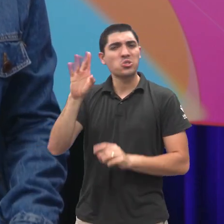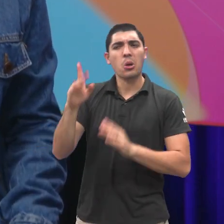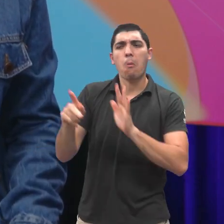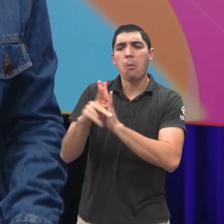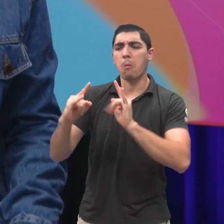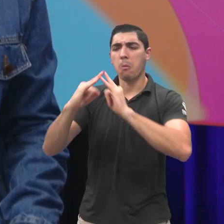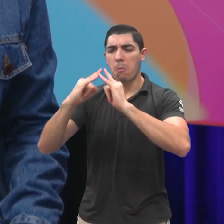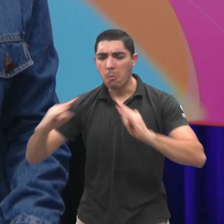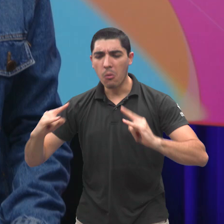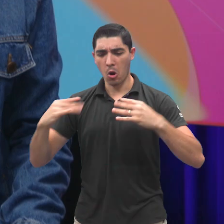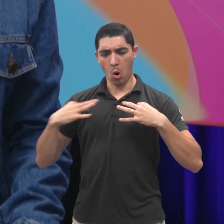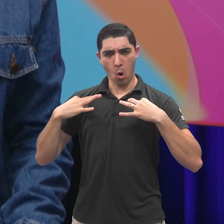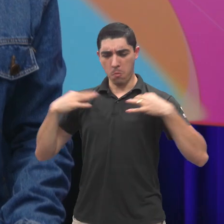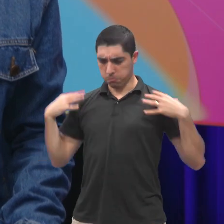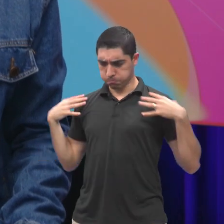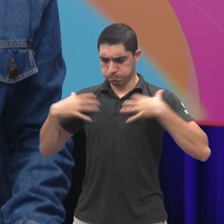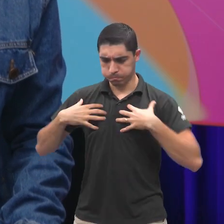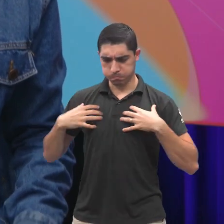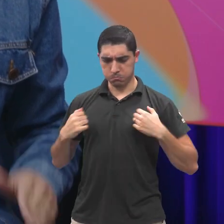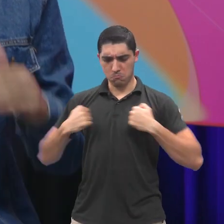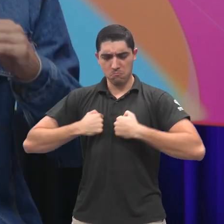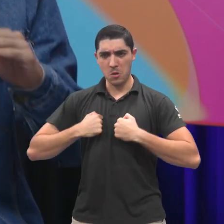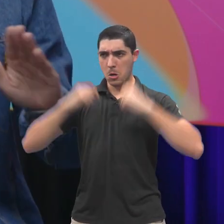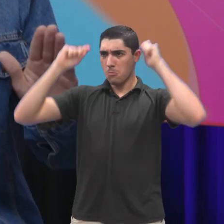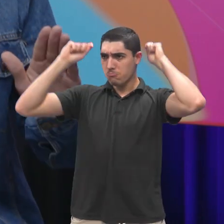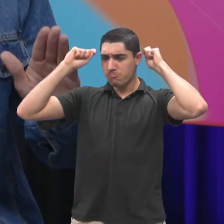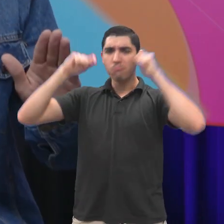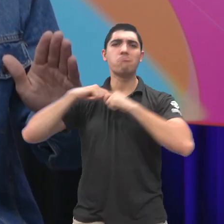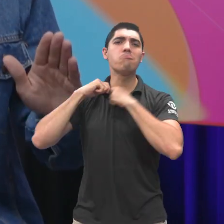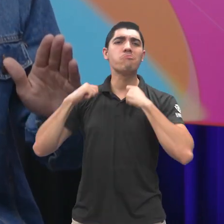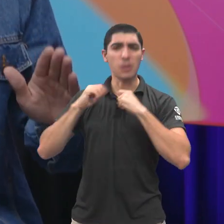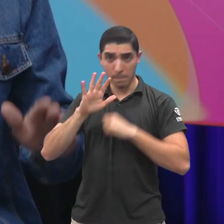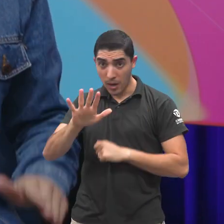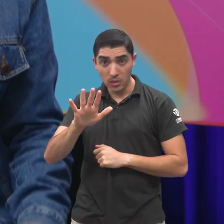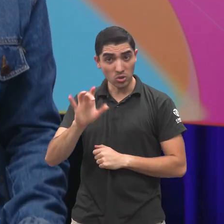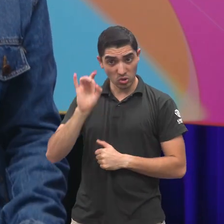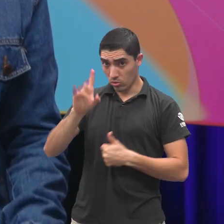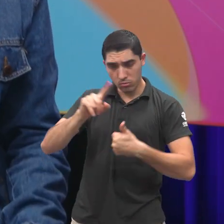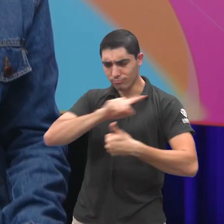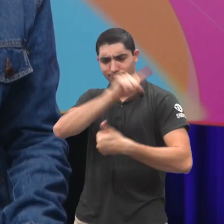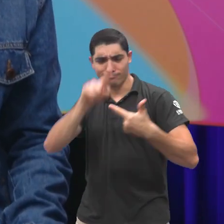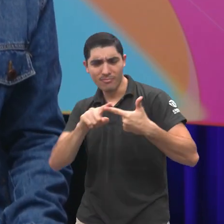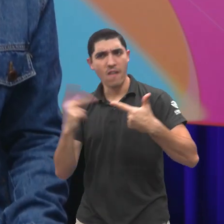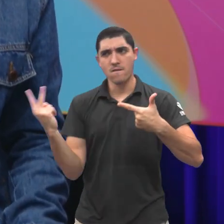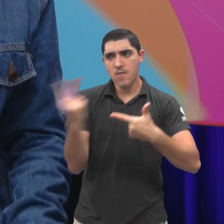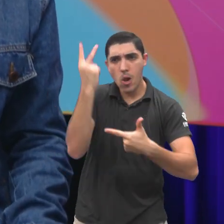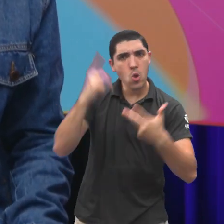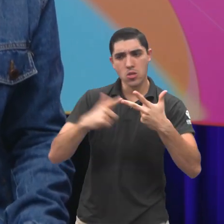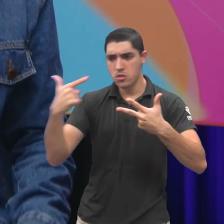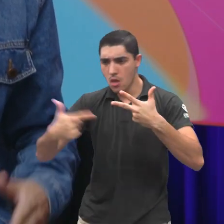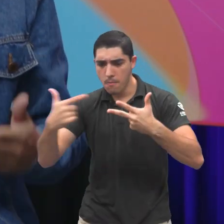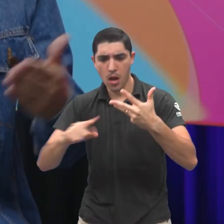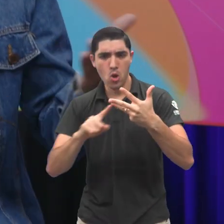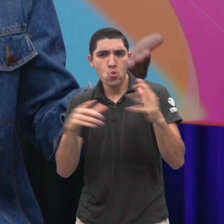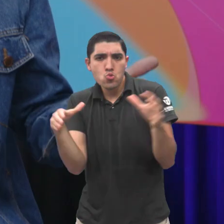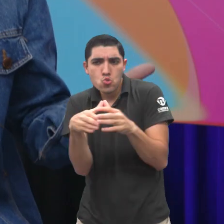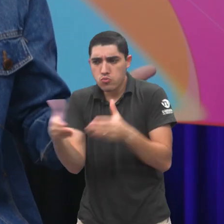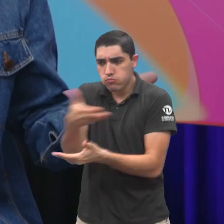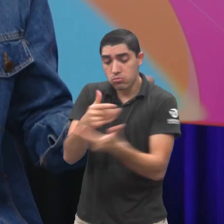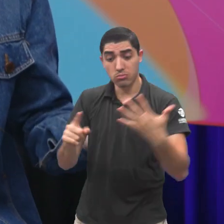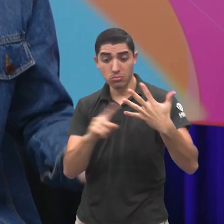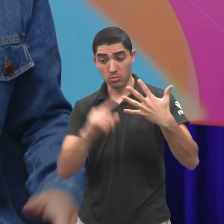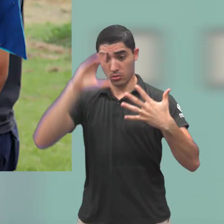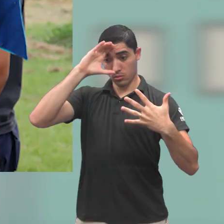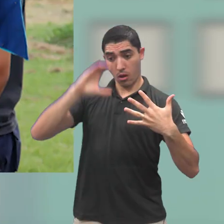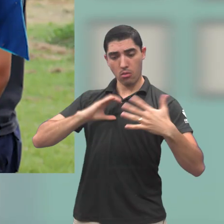acampamentos, uniformes, mas olha, o escotismo vai muito além disso. Tem a ver com valores, trabalho em equipe e se tornar um